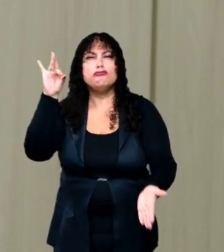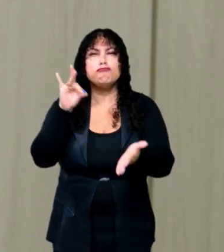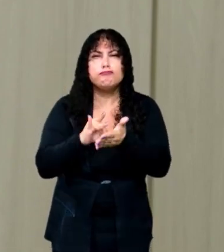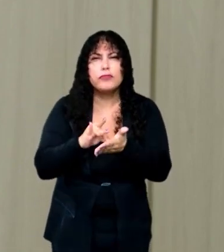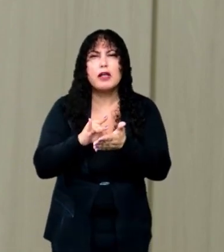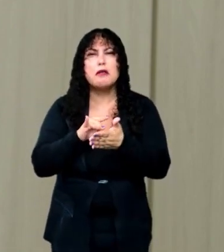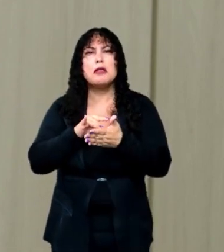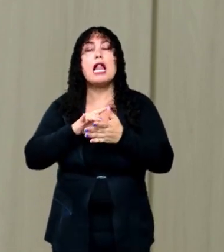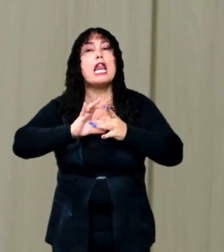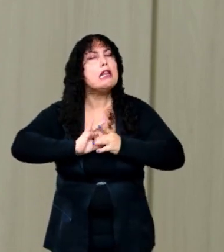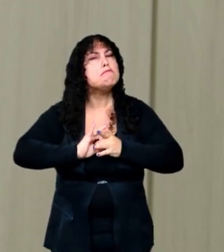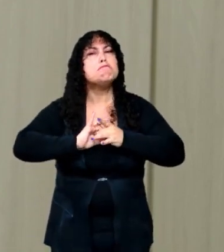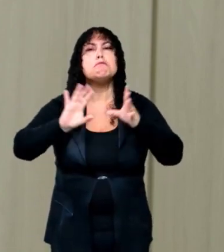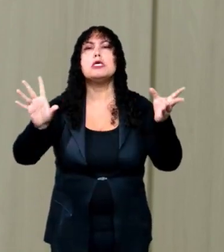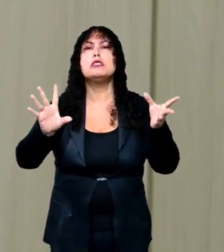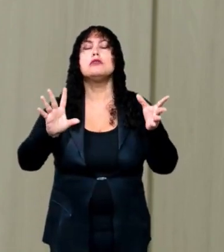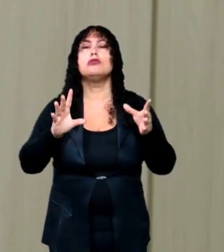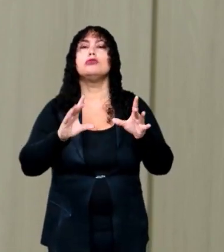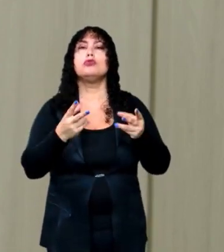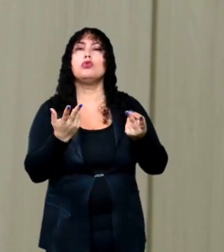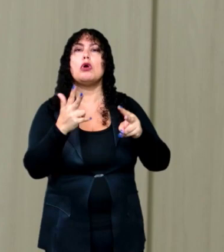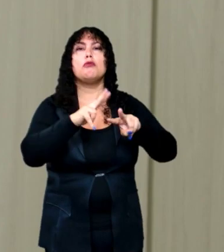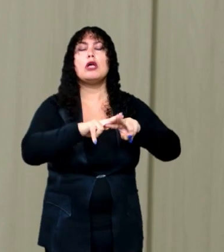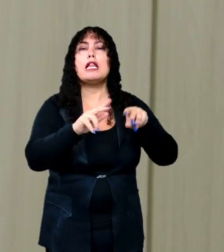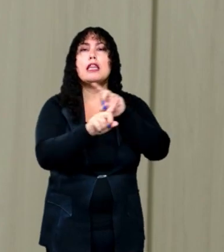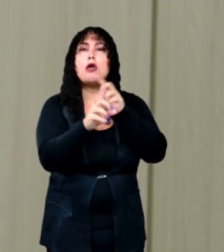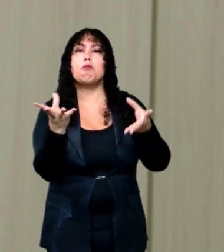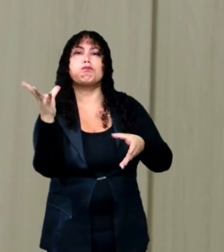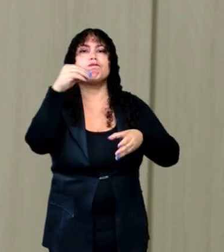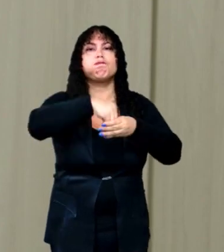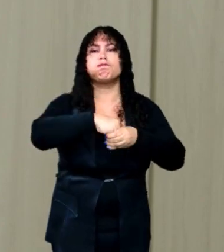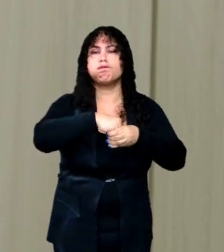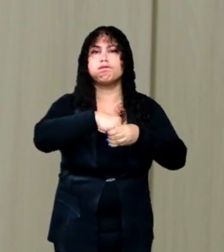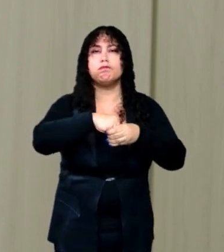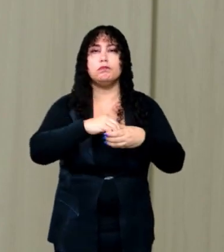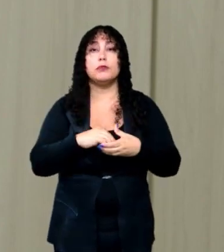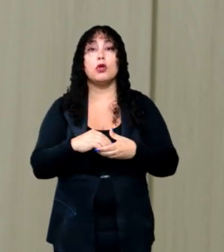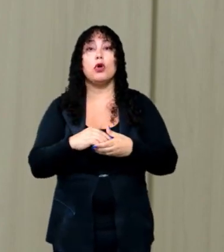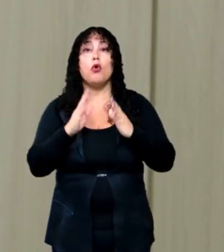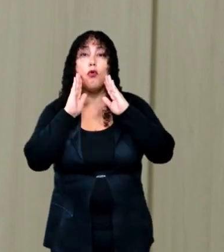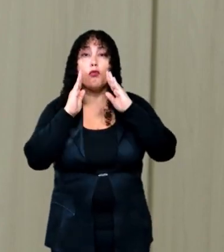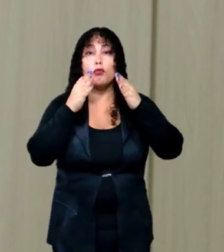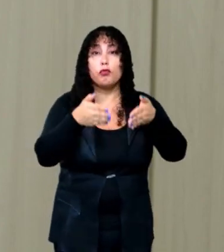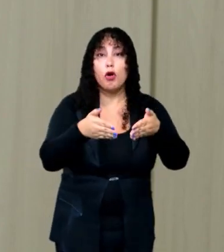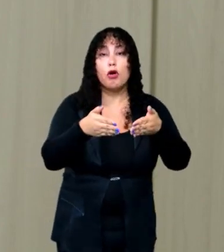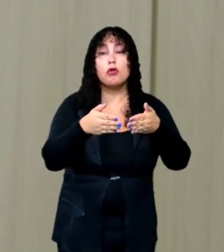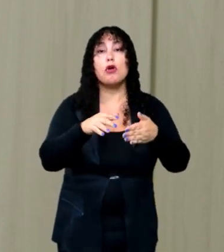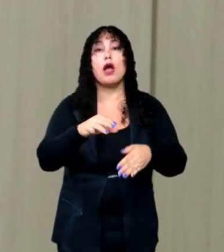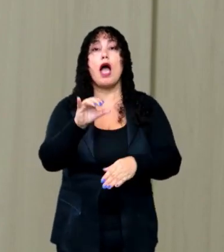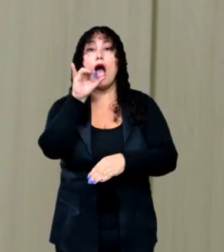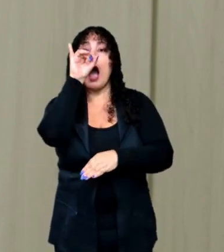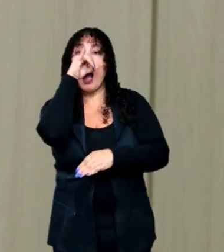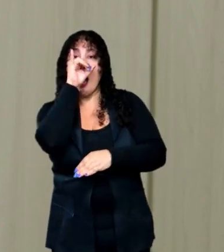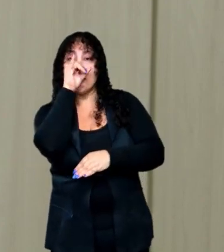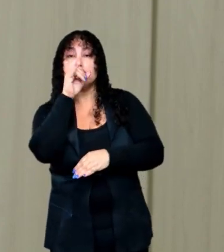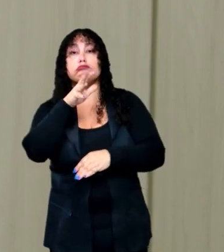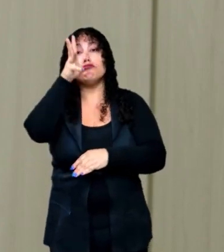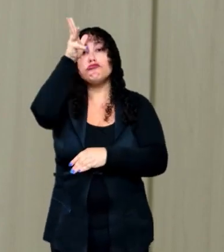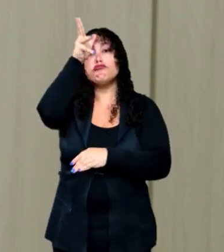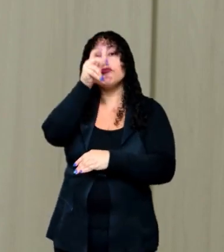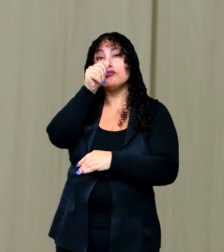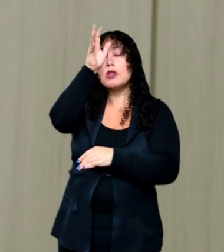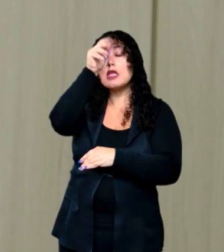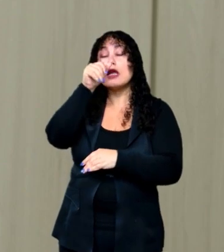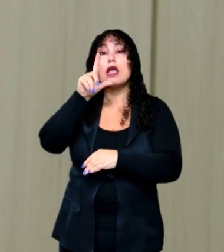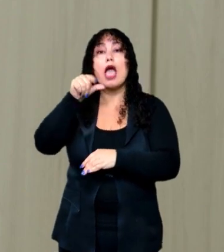todos esses animais criados sem ser em confinamento, sem ser em gaiolas. O foco deles é aves e suínos, né? Mas de